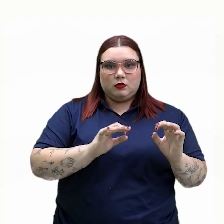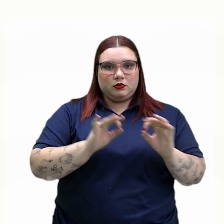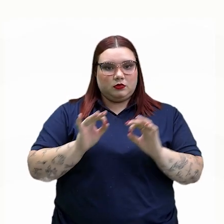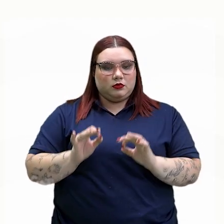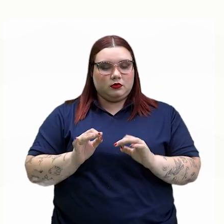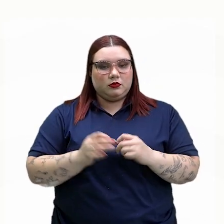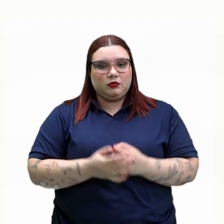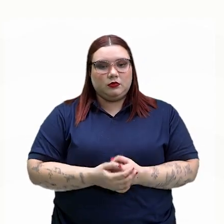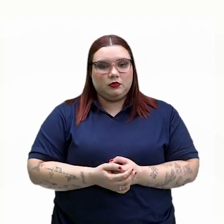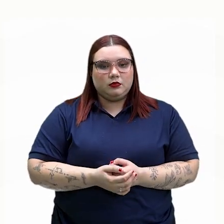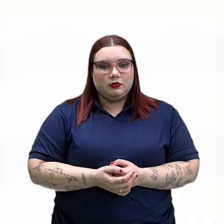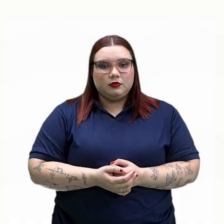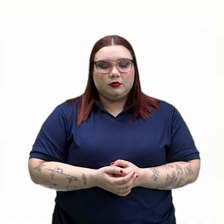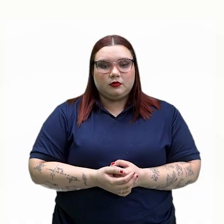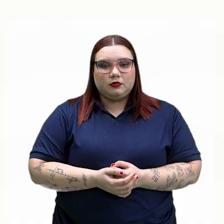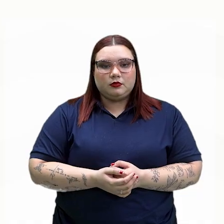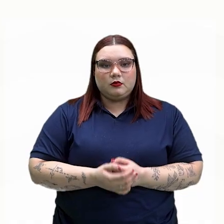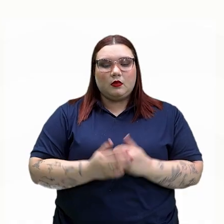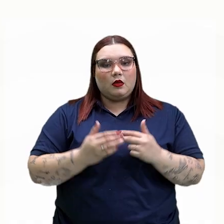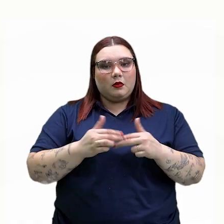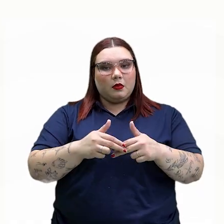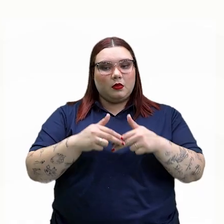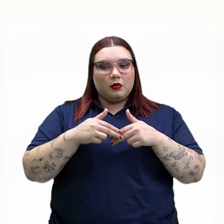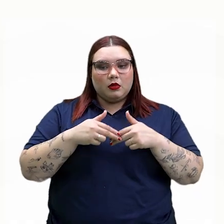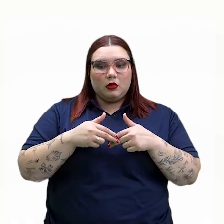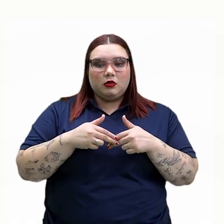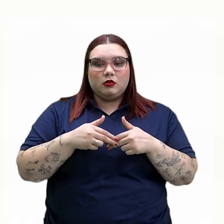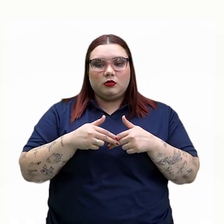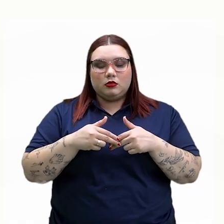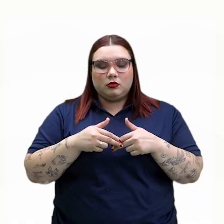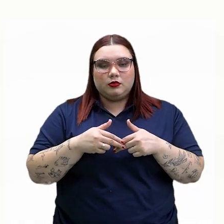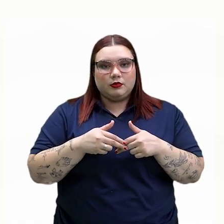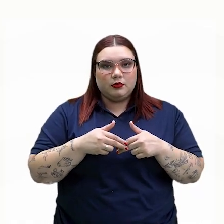ângulo de cada um dos setores. Por isso,